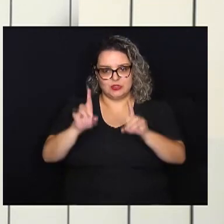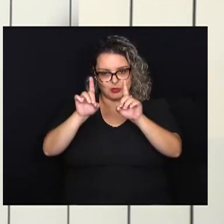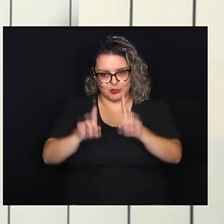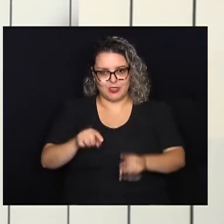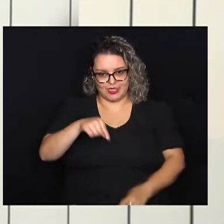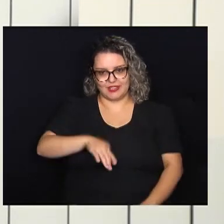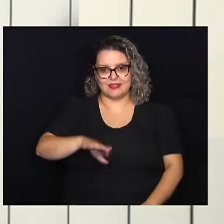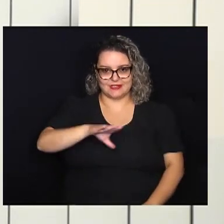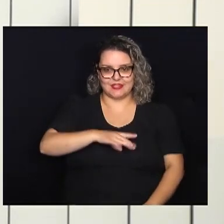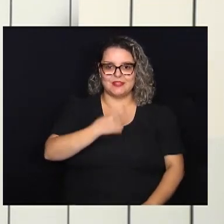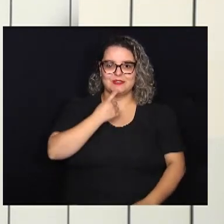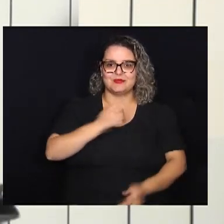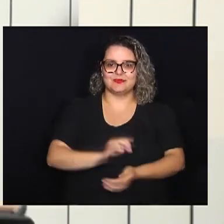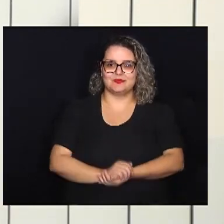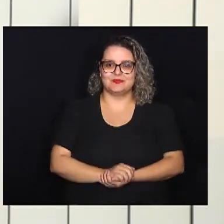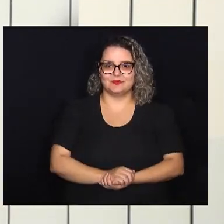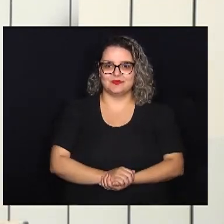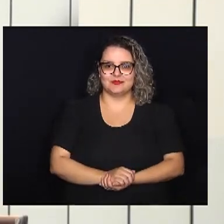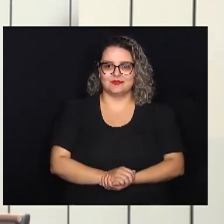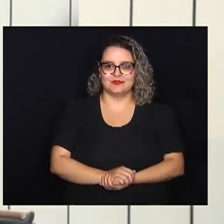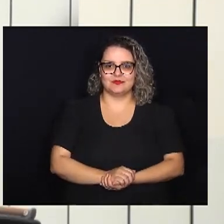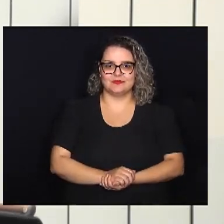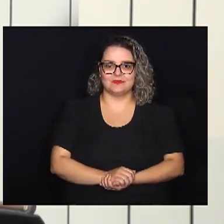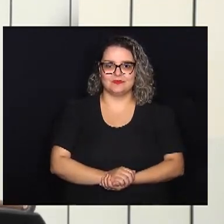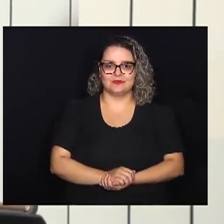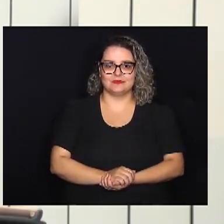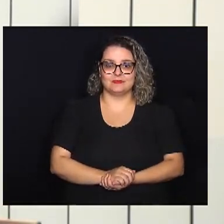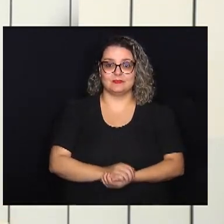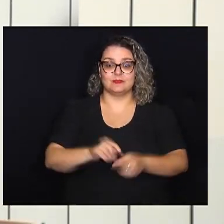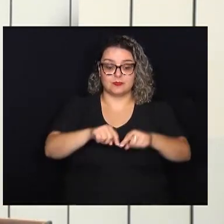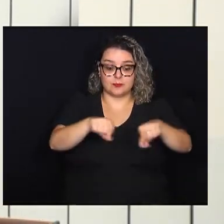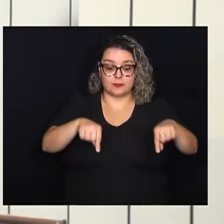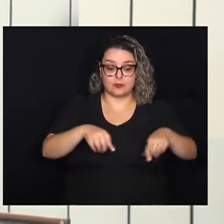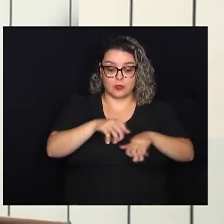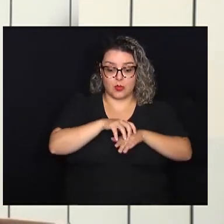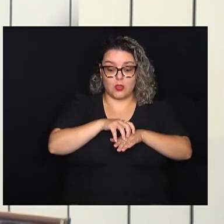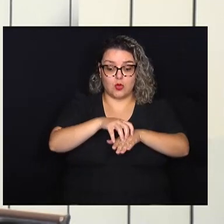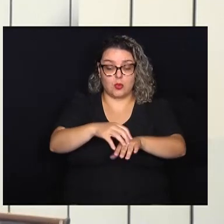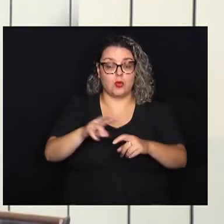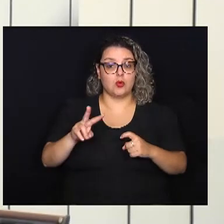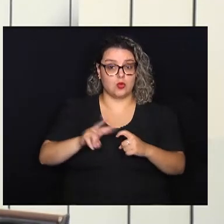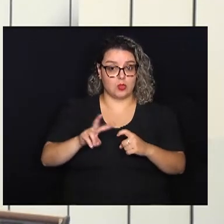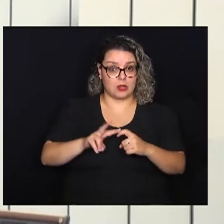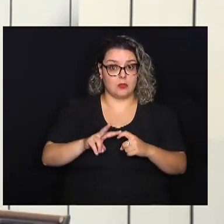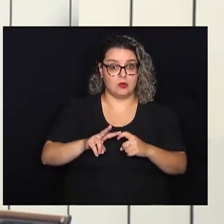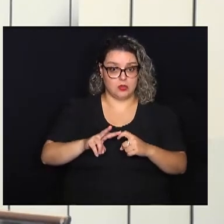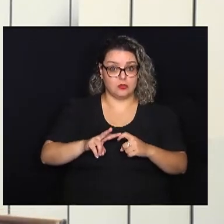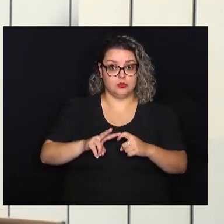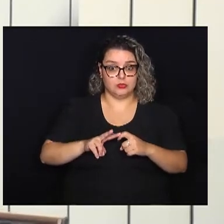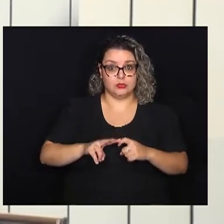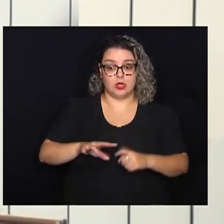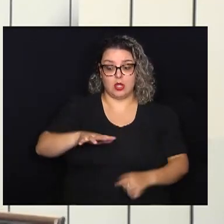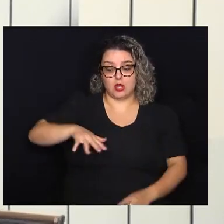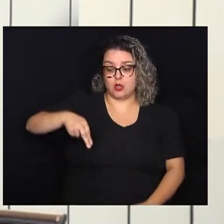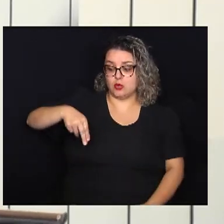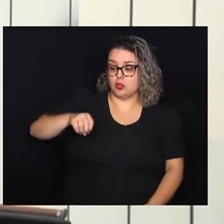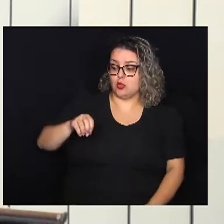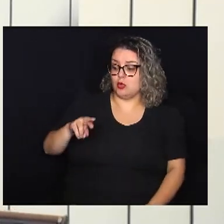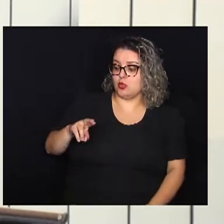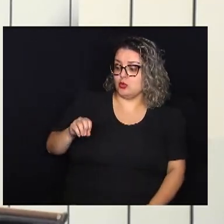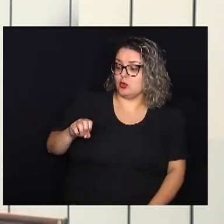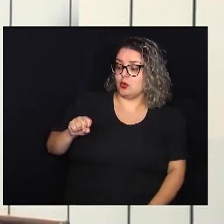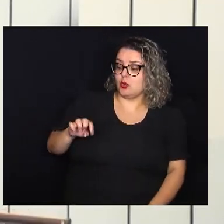aqui na cidade de Campinas consultório veterinário móvel atende região noroeste de Campinas estrutura